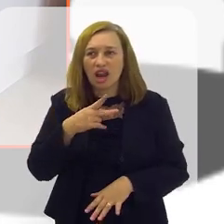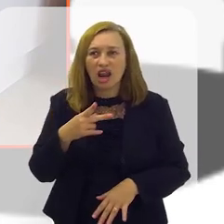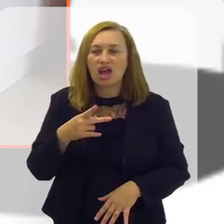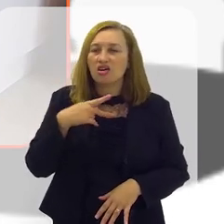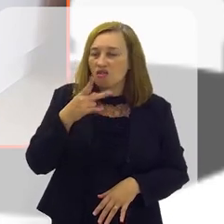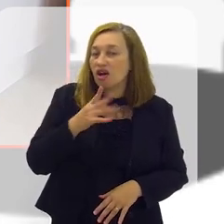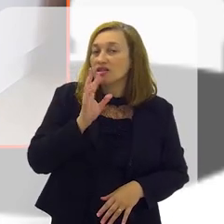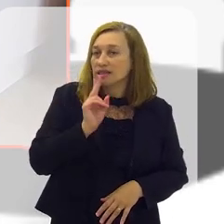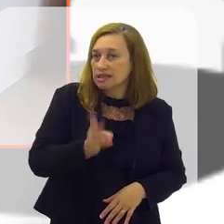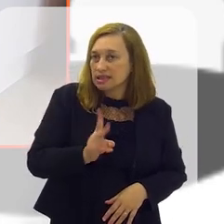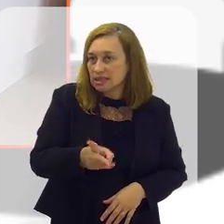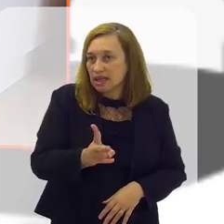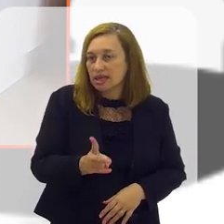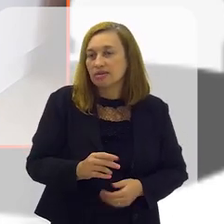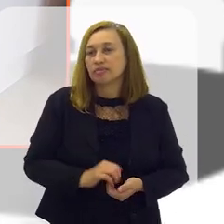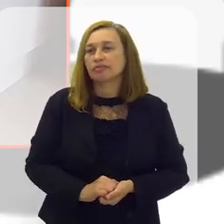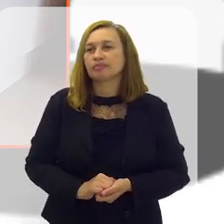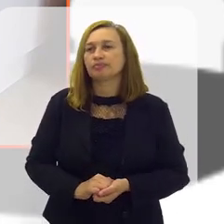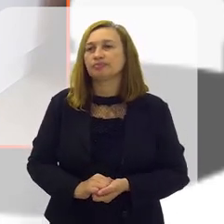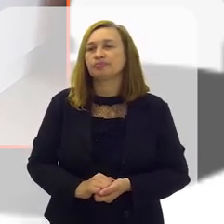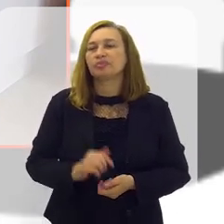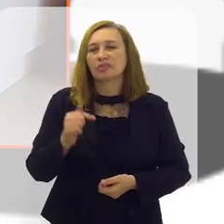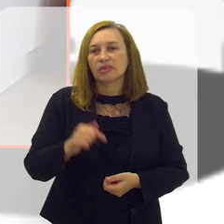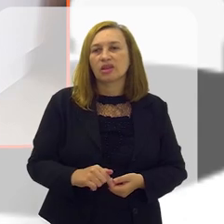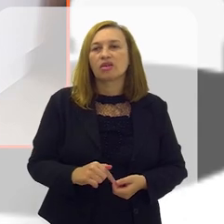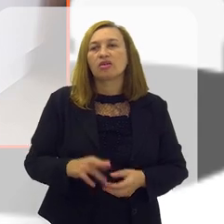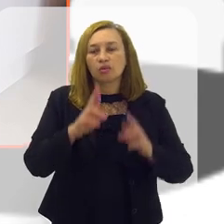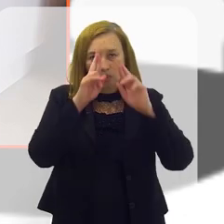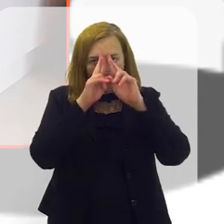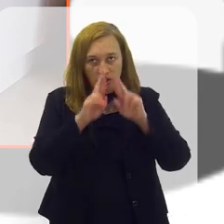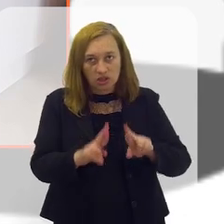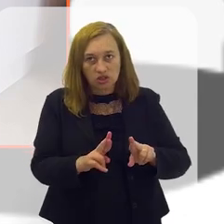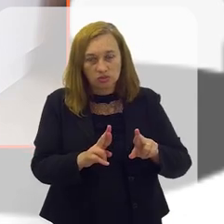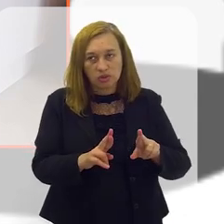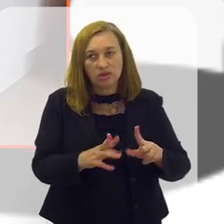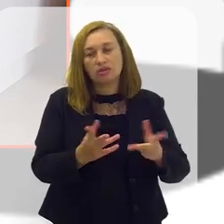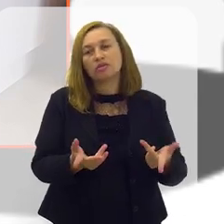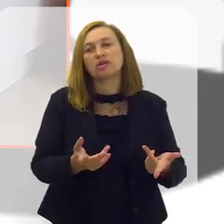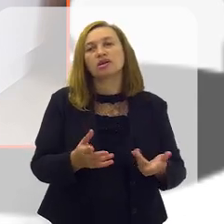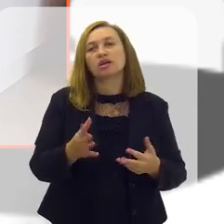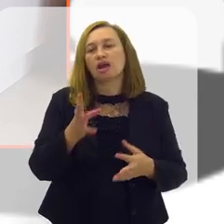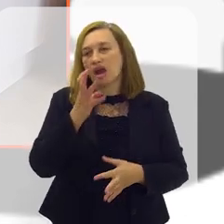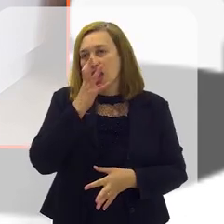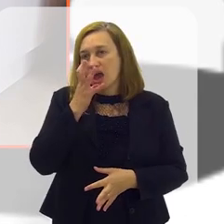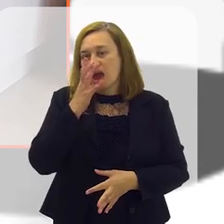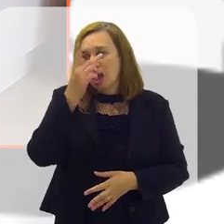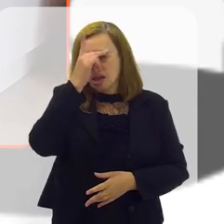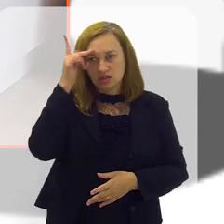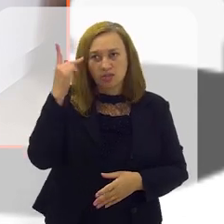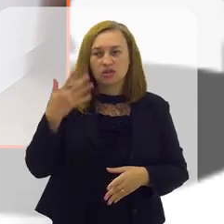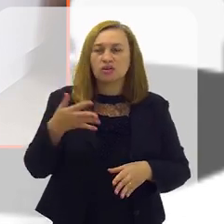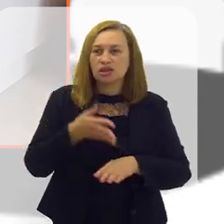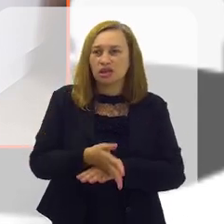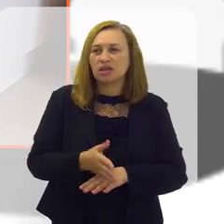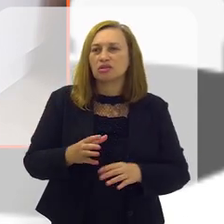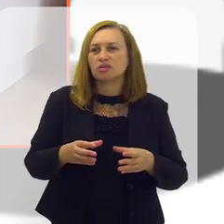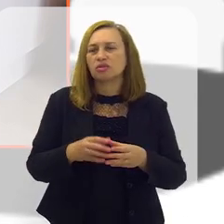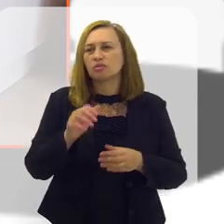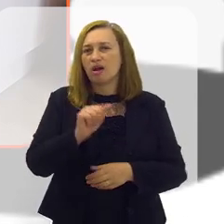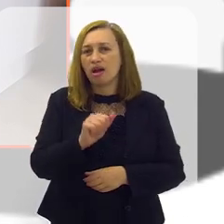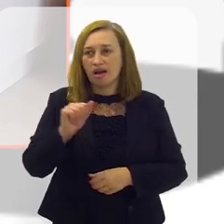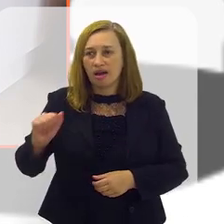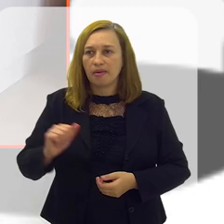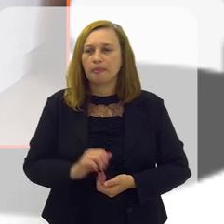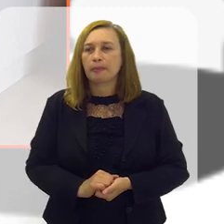e isso eu falo bastante, faço questão de repetir aqui com muito respeito e admiração, as pessoas que ingressam